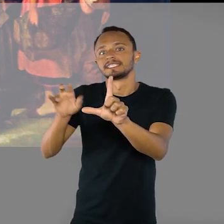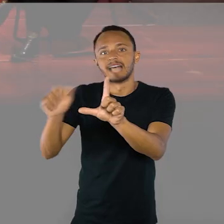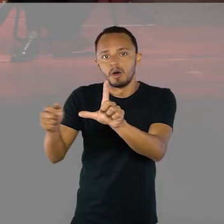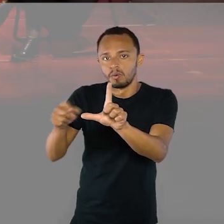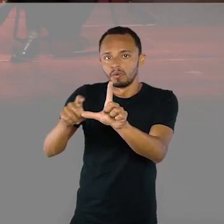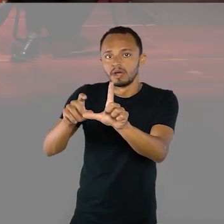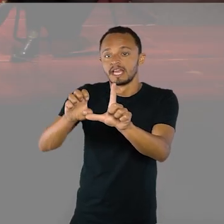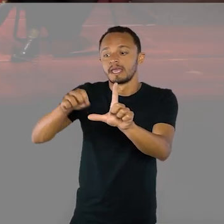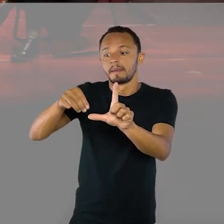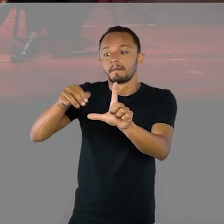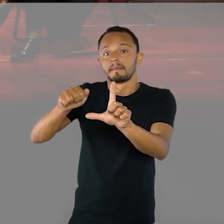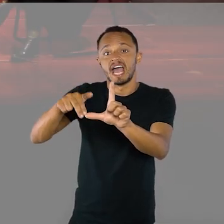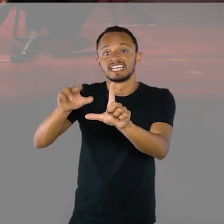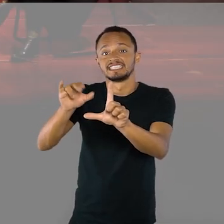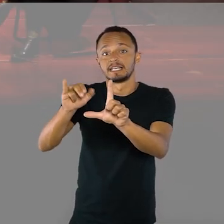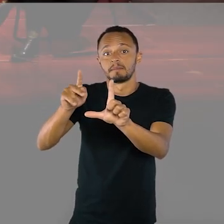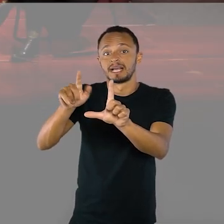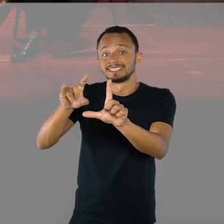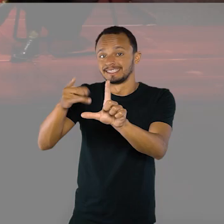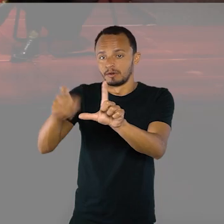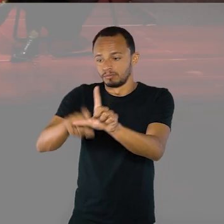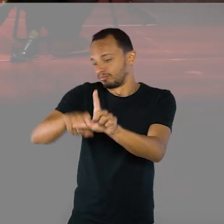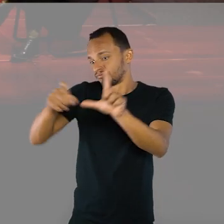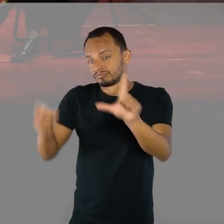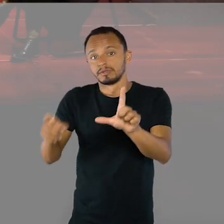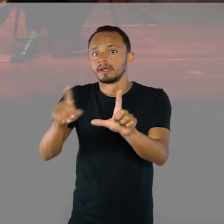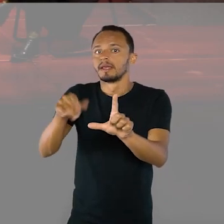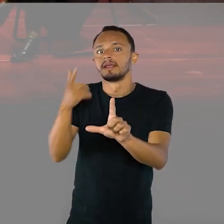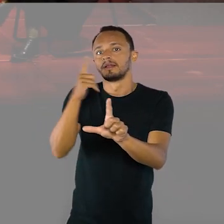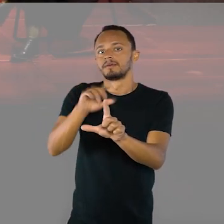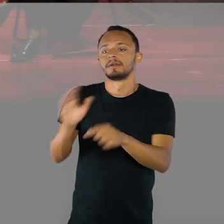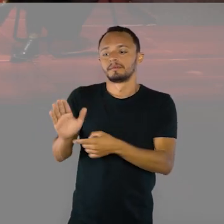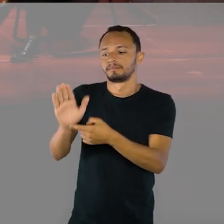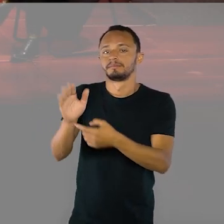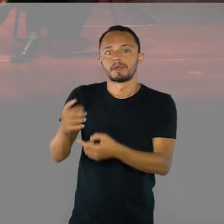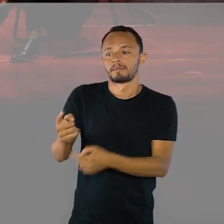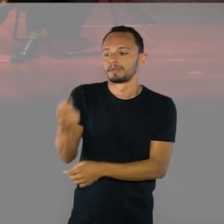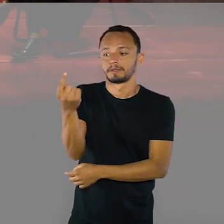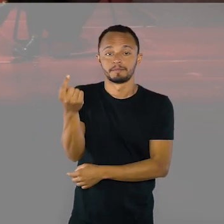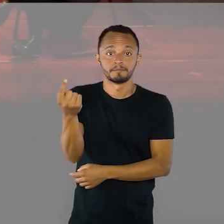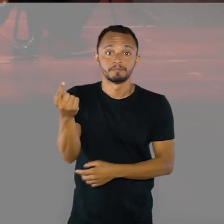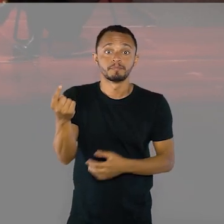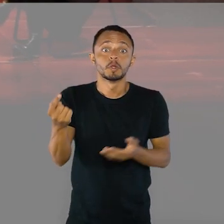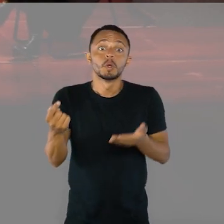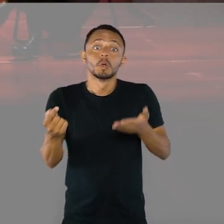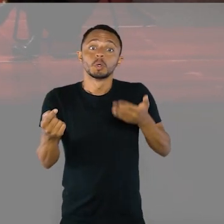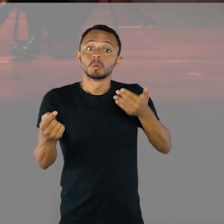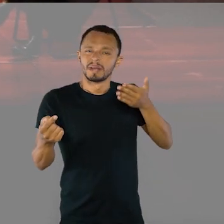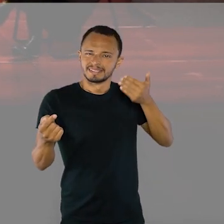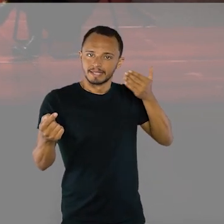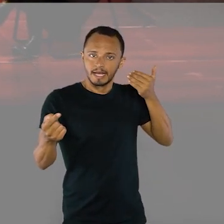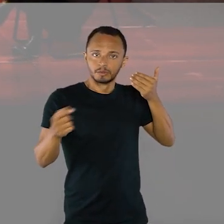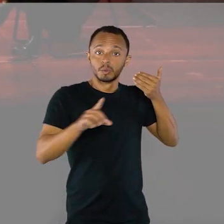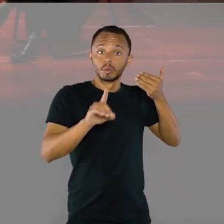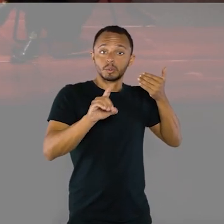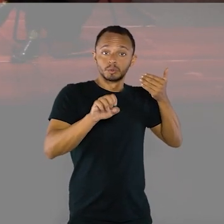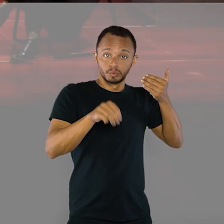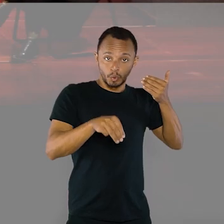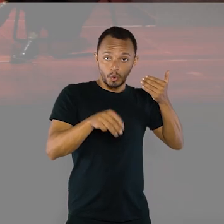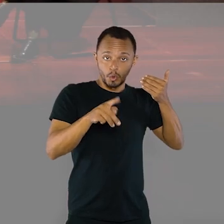I foi caindo na sua popularidade. Chegou, enfim, era aquele líder popular, depois impõe uma Constituição